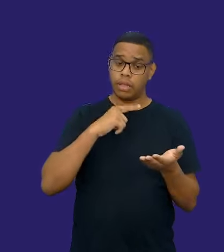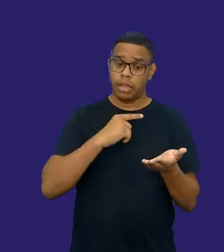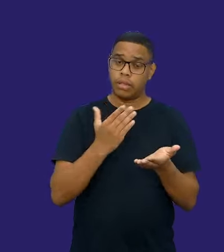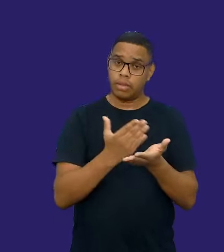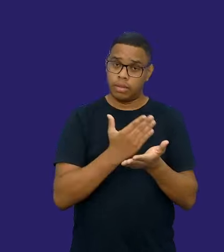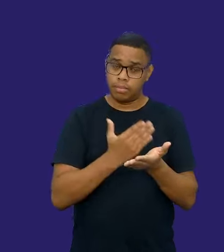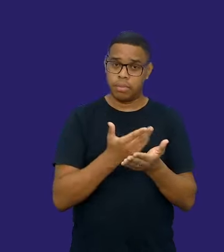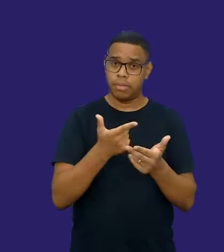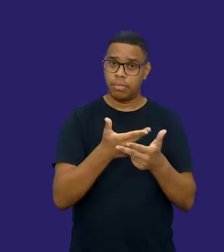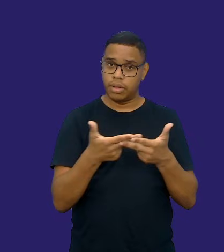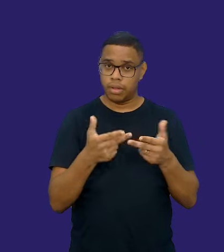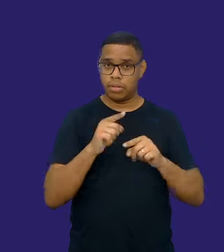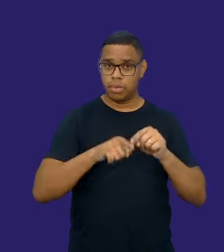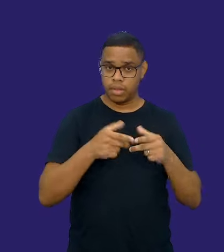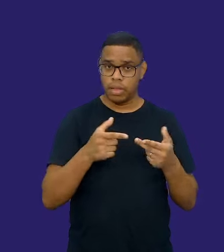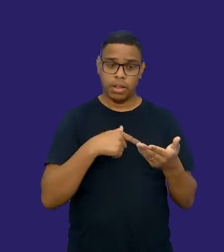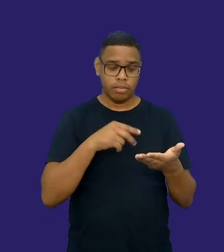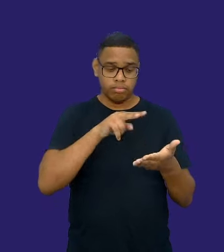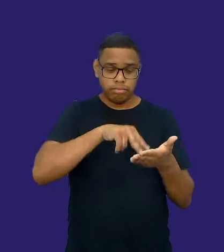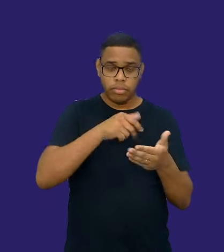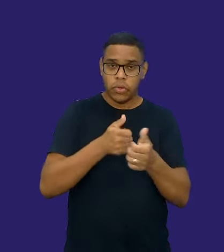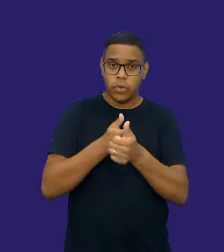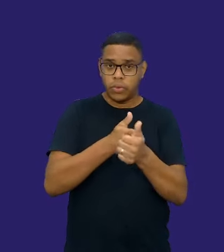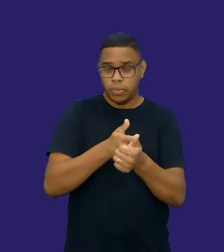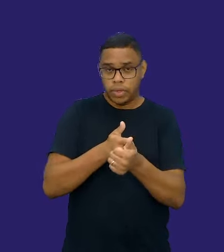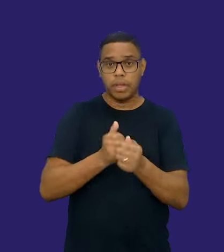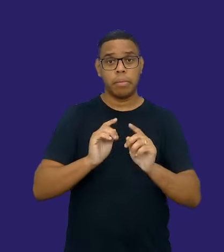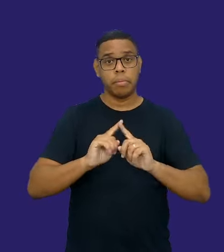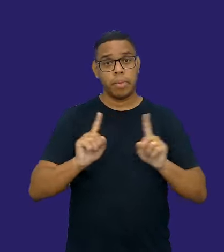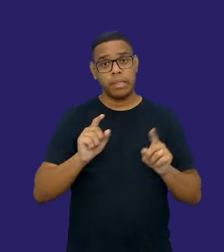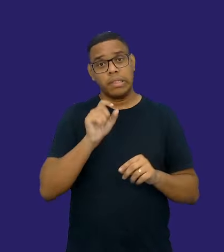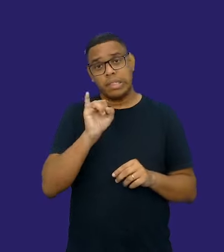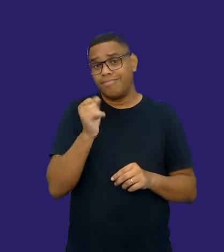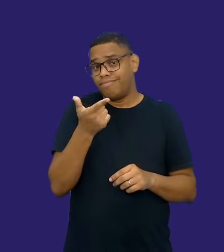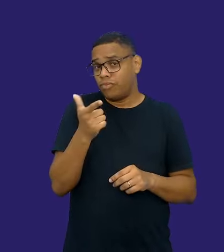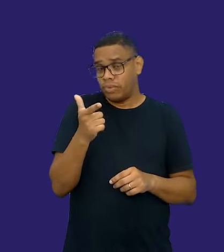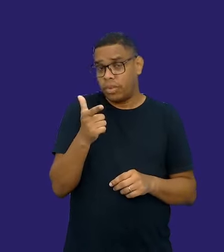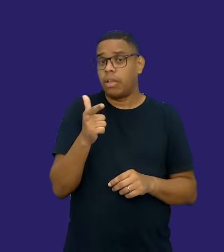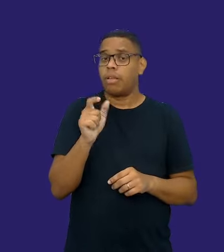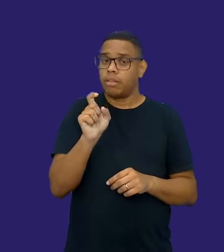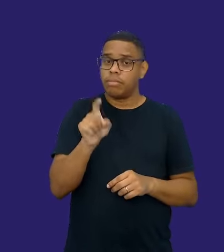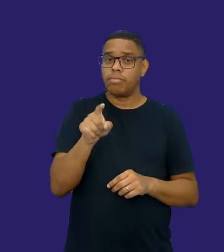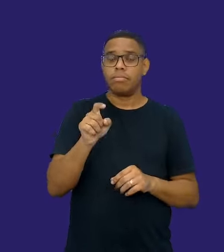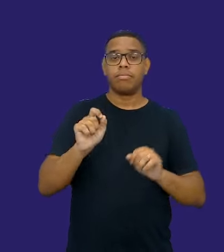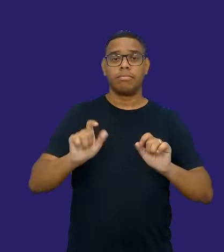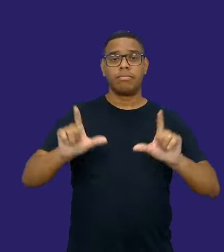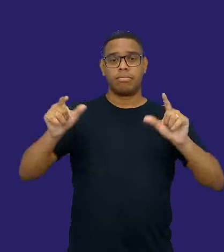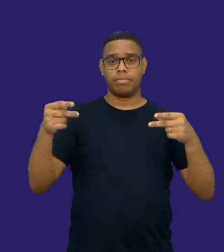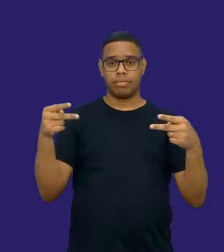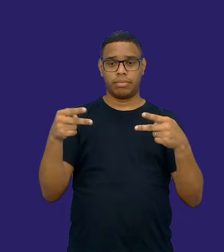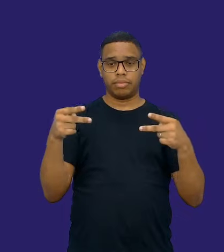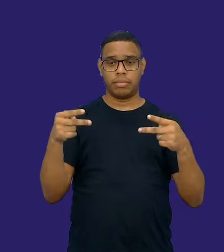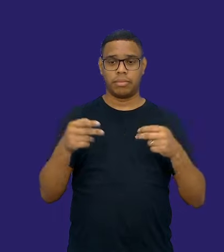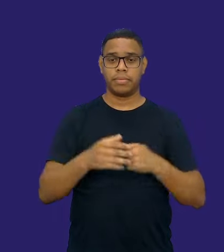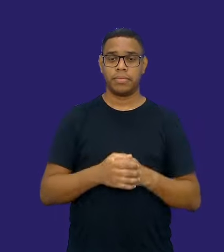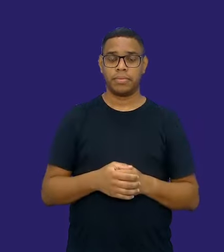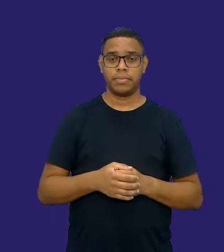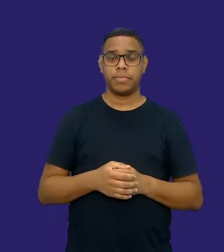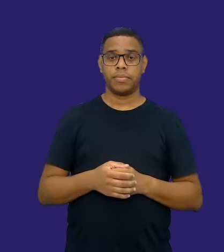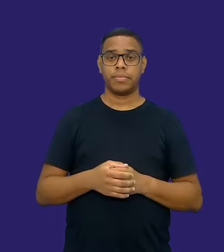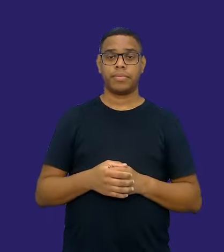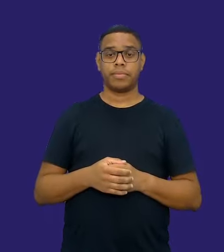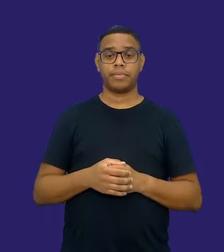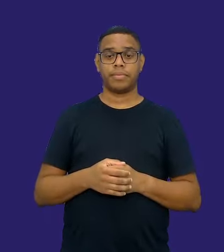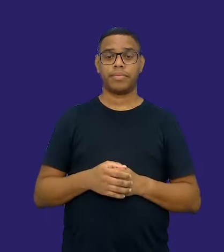aí com o material em mão. Contudo, né, se não tiverem, acessem aí no link. Mas ainda